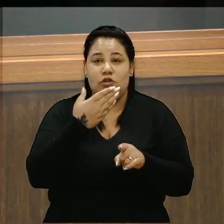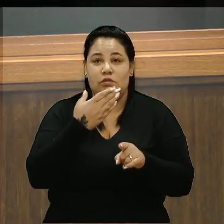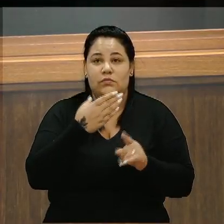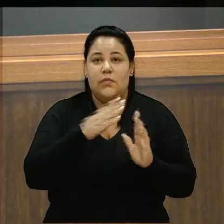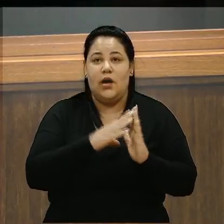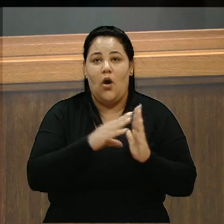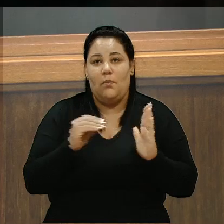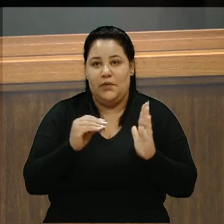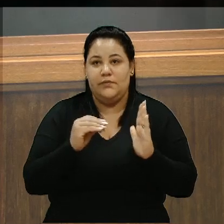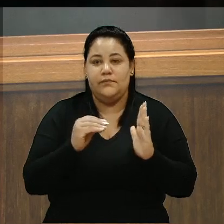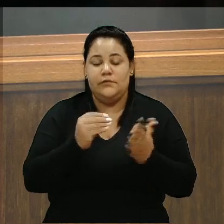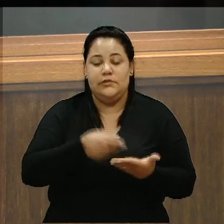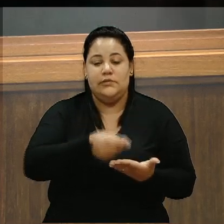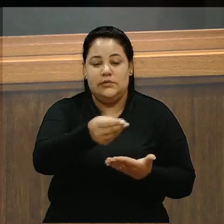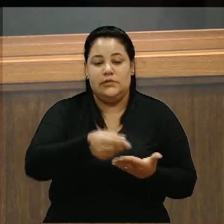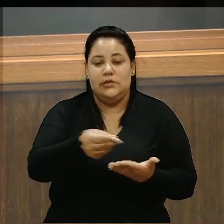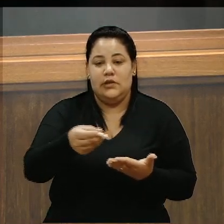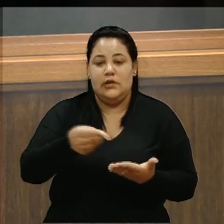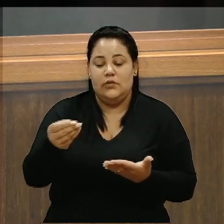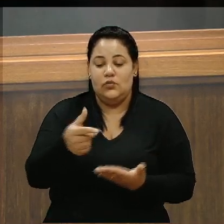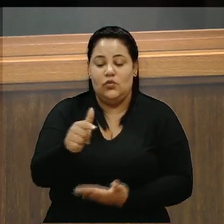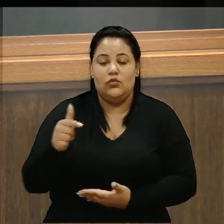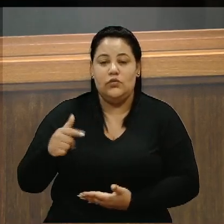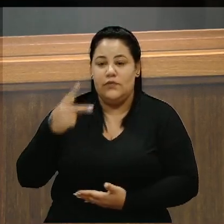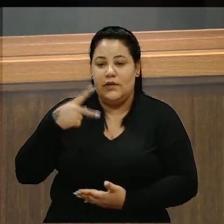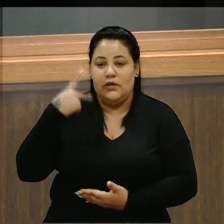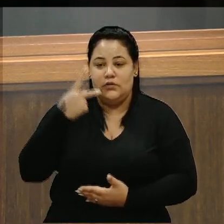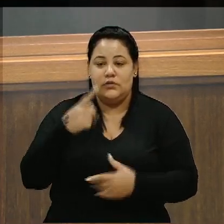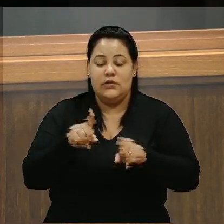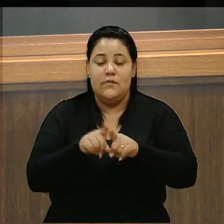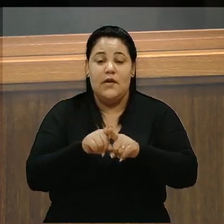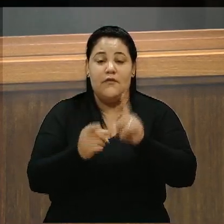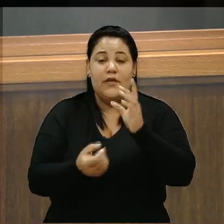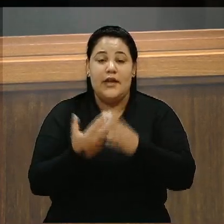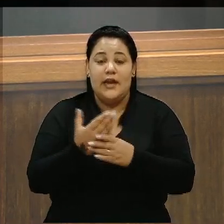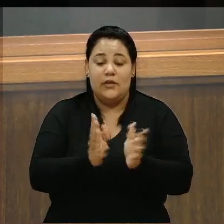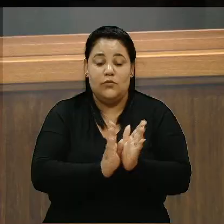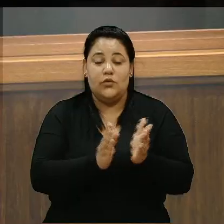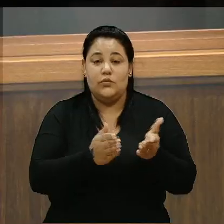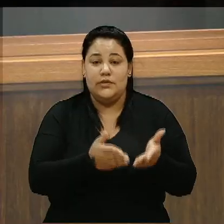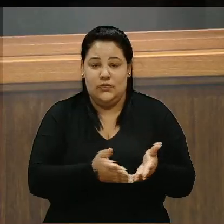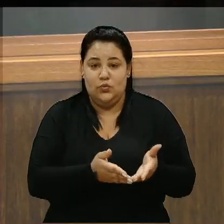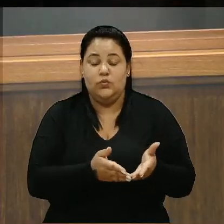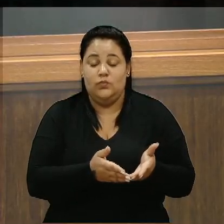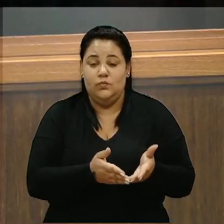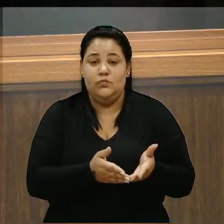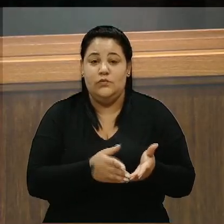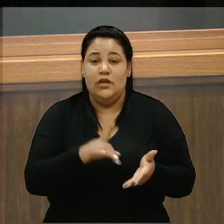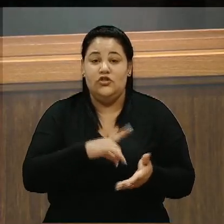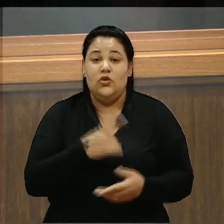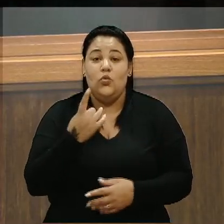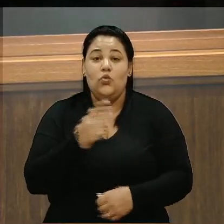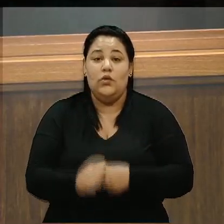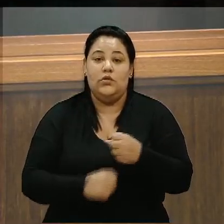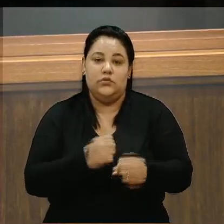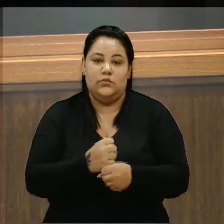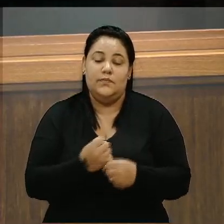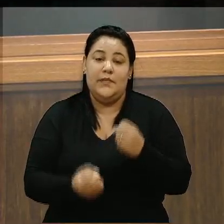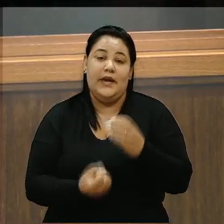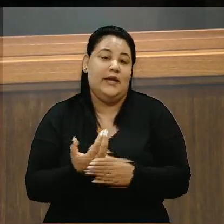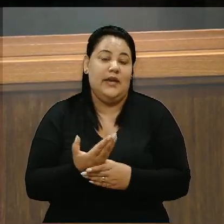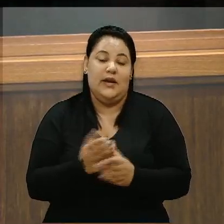passar aos demais vereadores, porque esse documento foi elaborado pelo comitê. Nós tínhamos 1 ano para elaborar